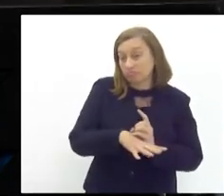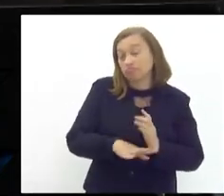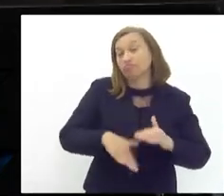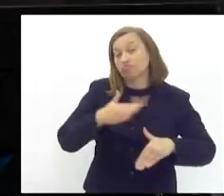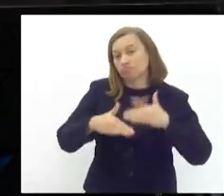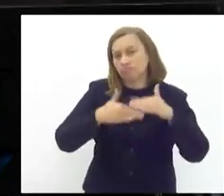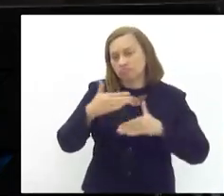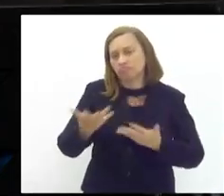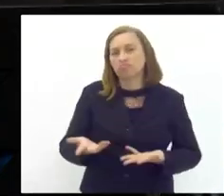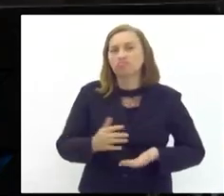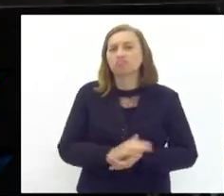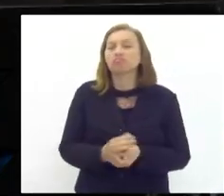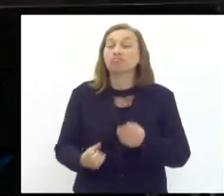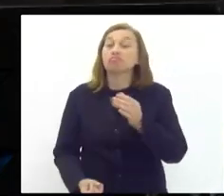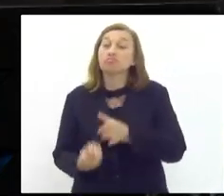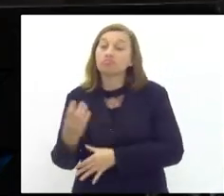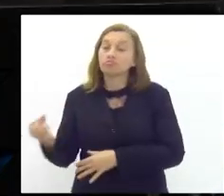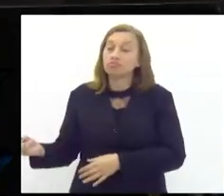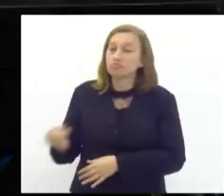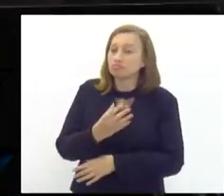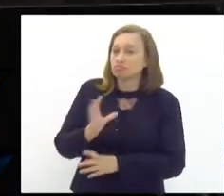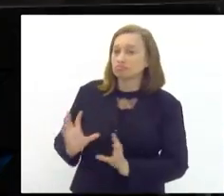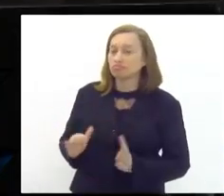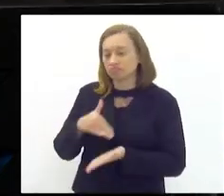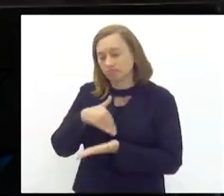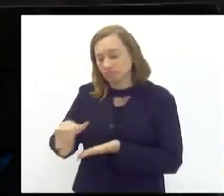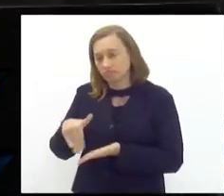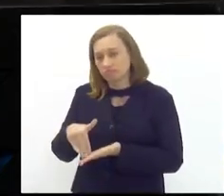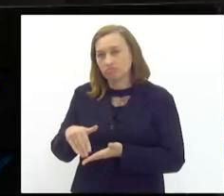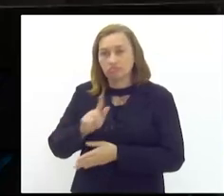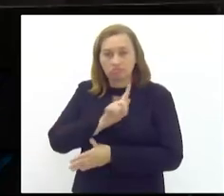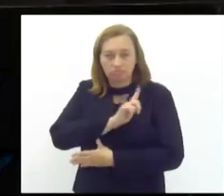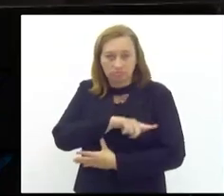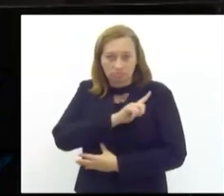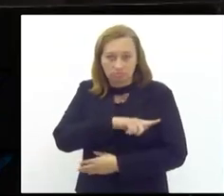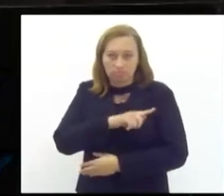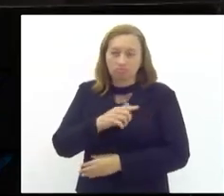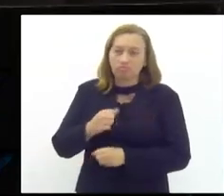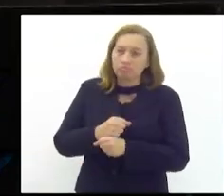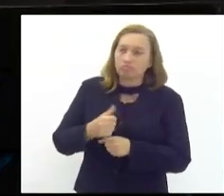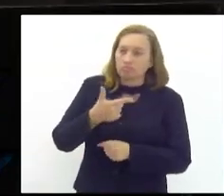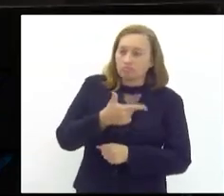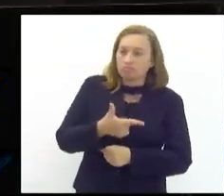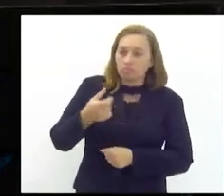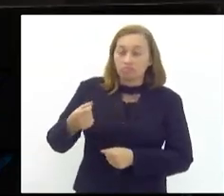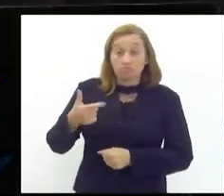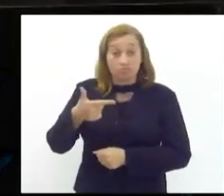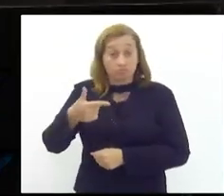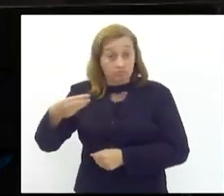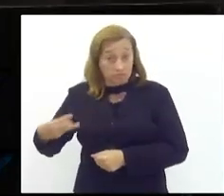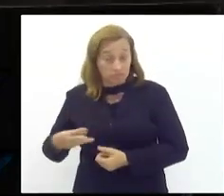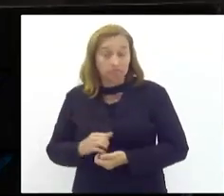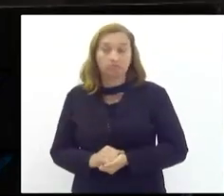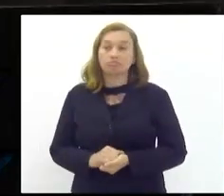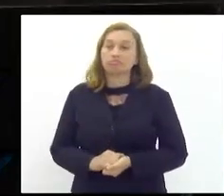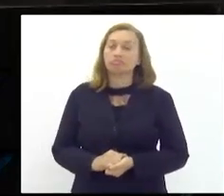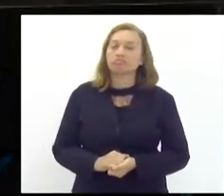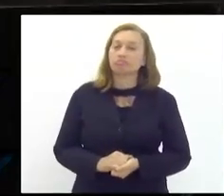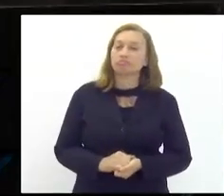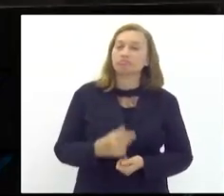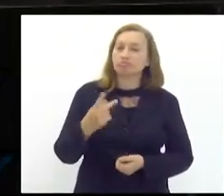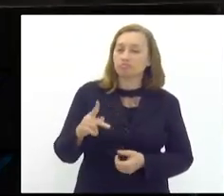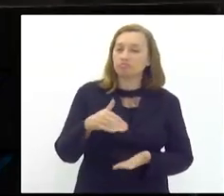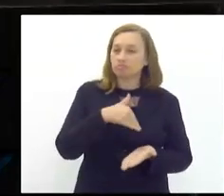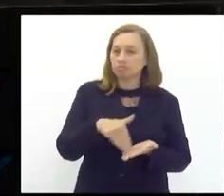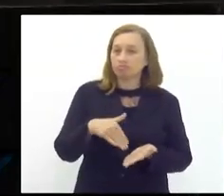criando esta nova secretaria nessa gestão não é a partir de 2023 a frente a sua